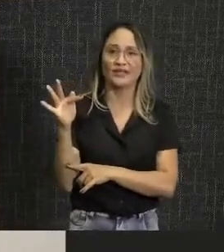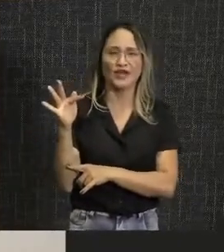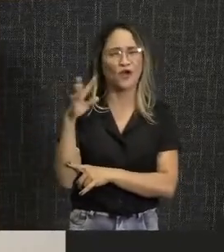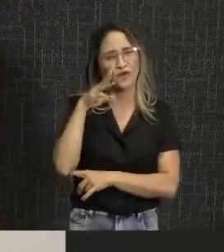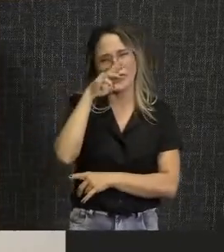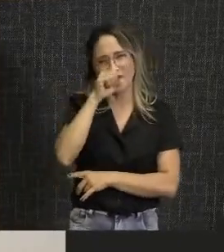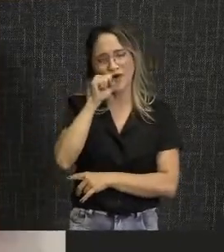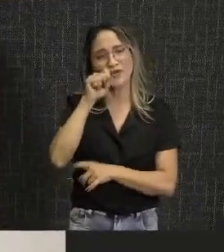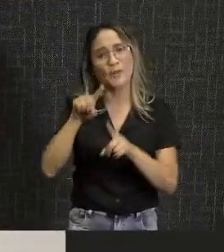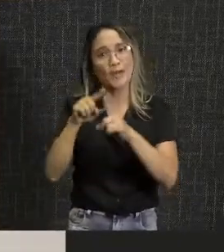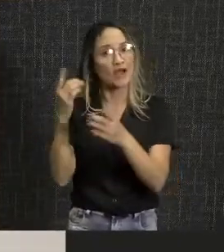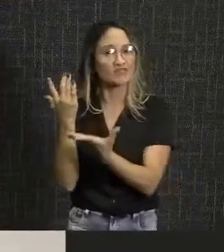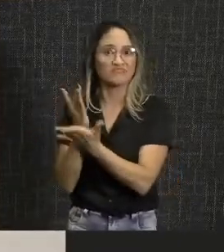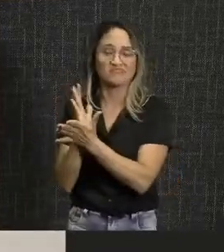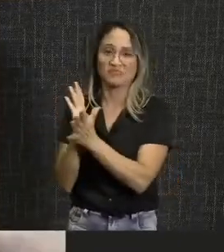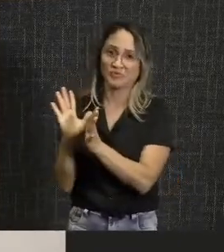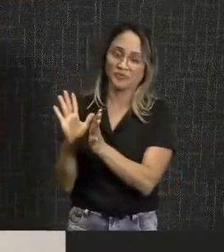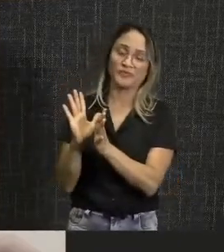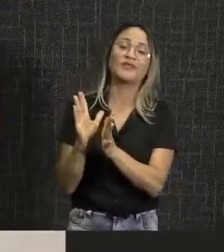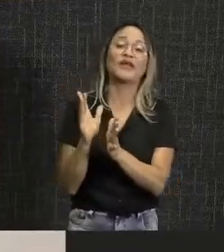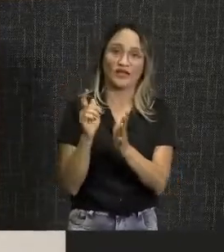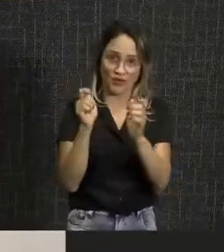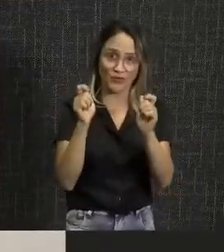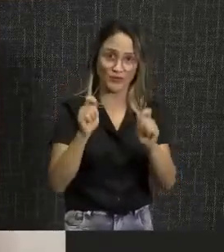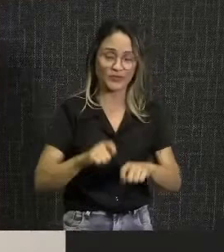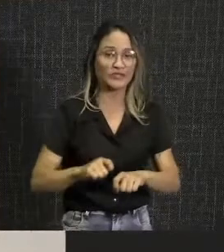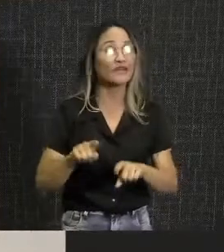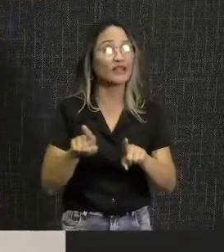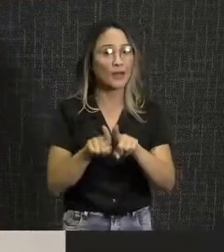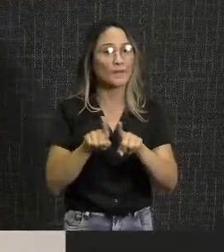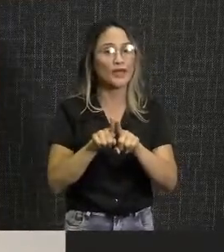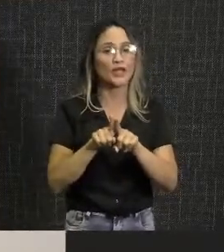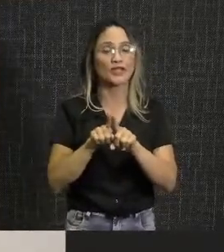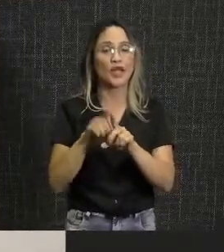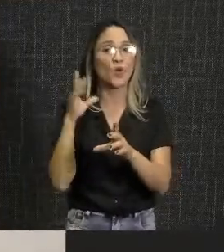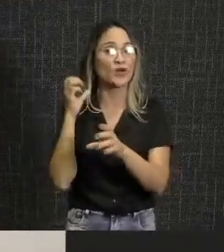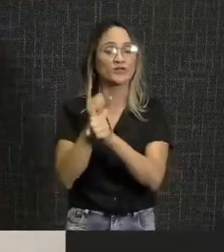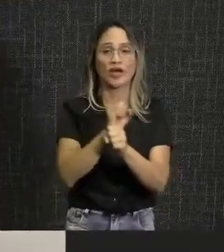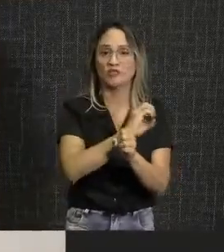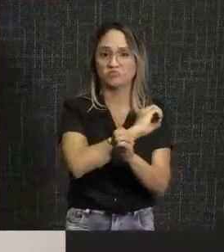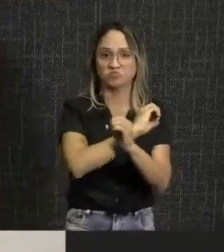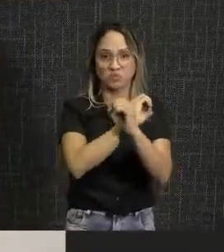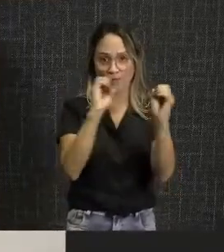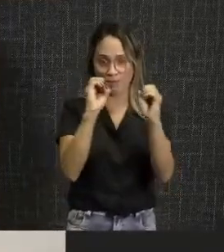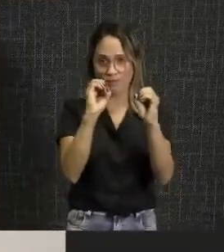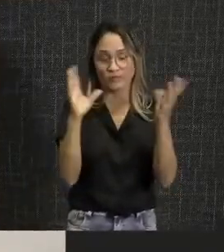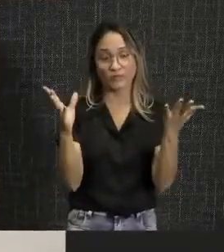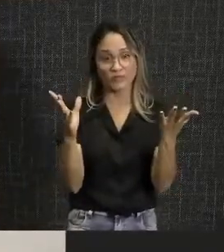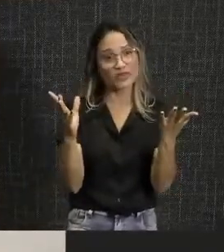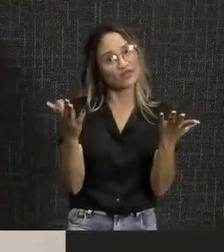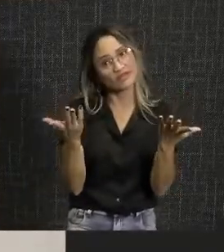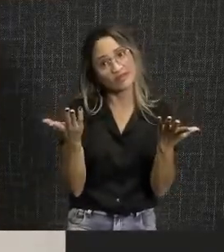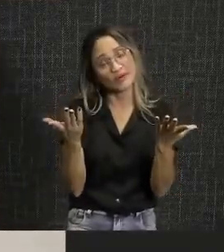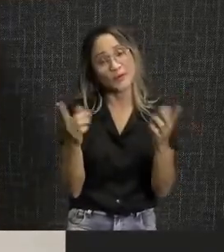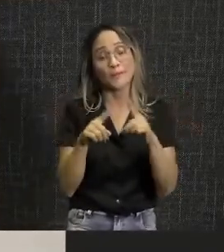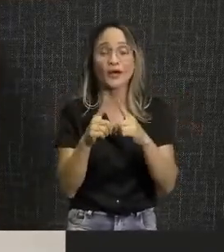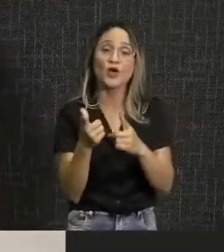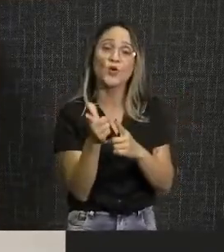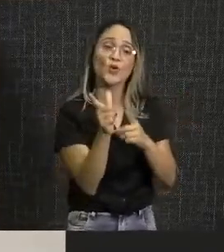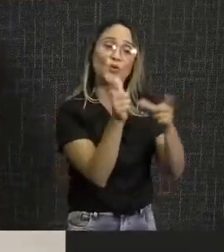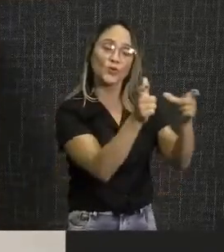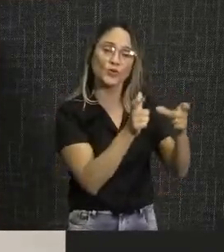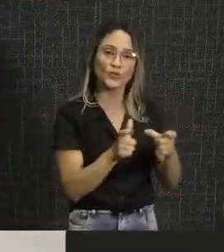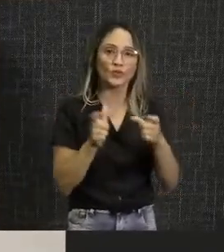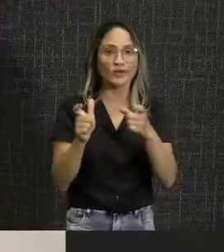Teve casos de novo, chegaram a zerar, teve casos, mas coisas residuais, assim. E se teve, foi em outra localidade, não na